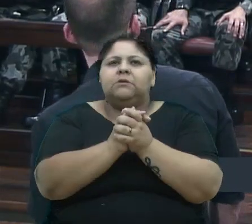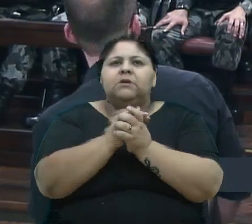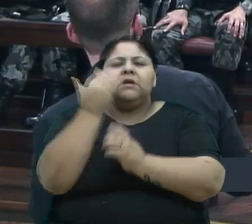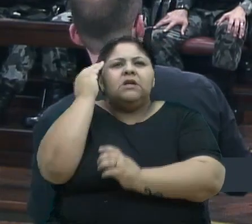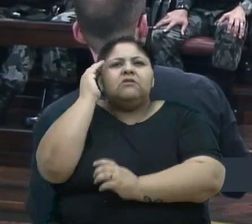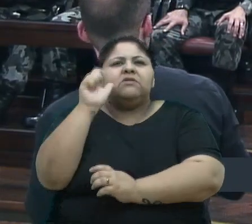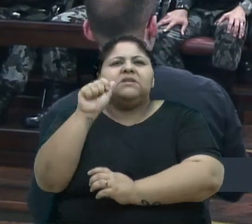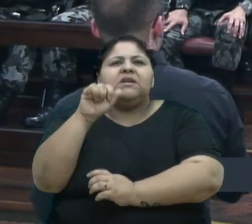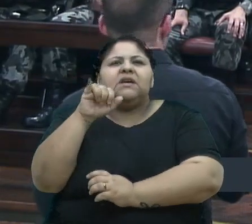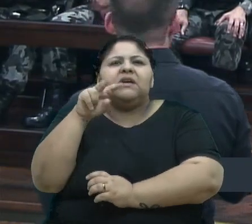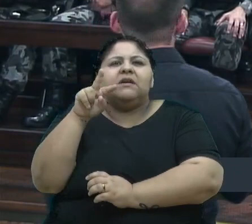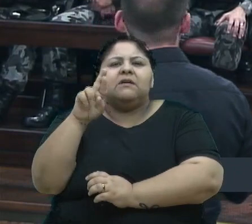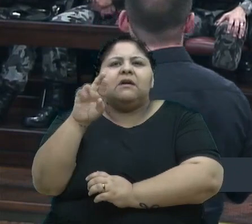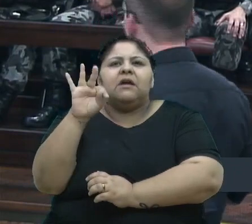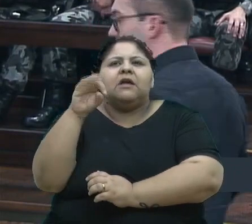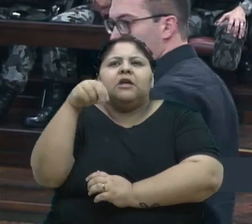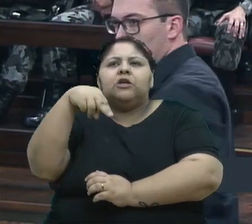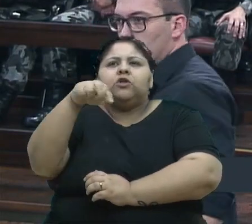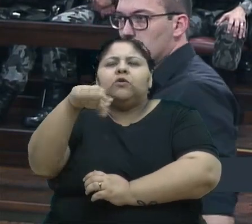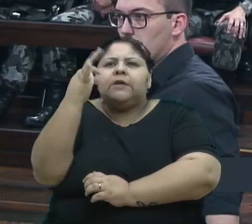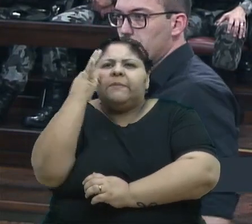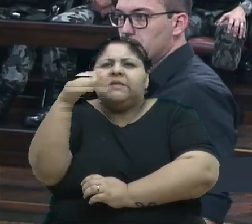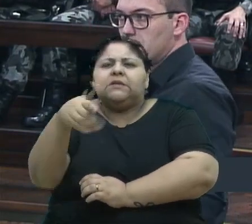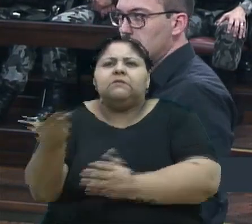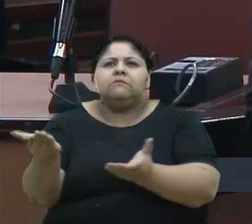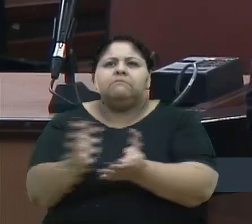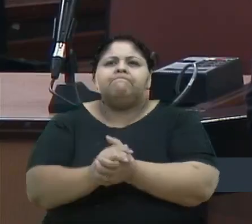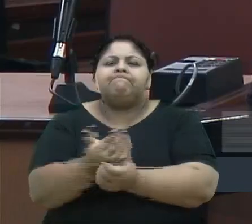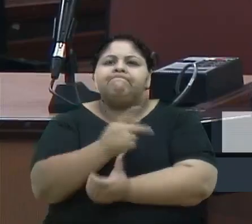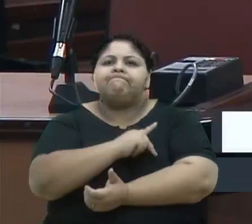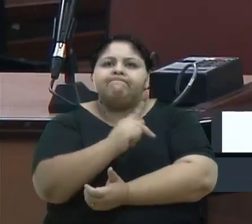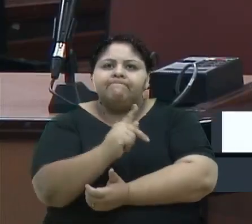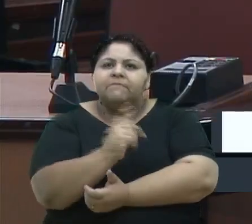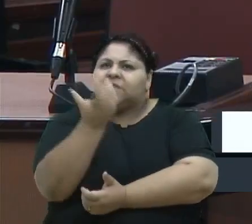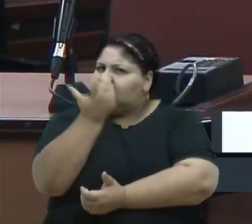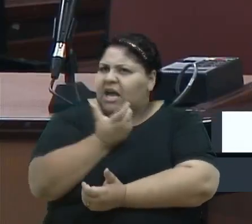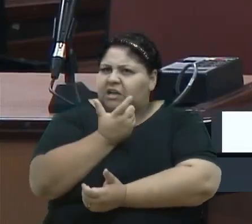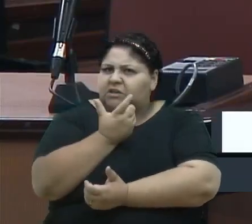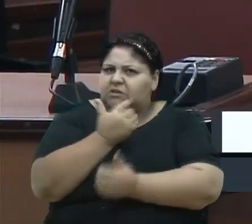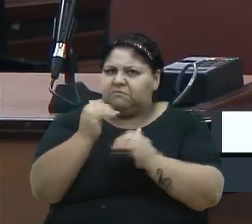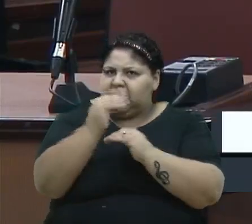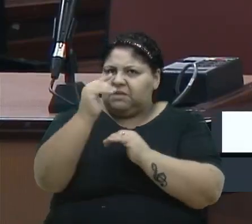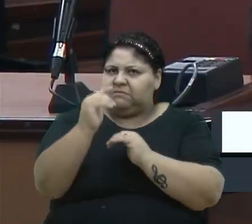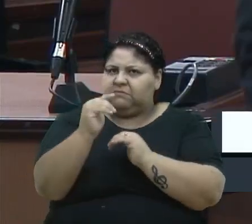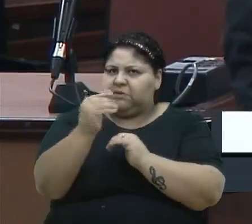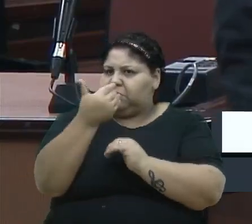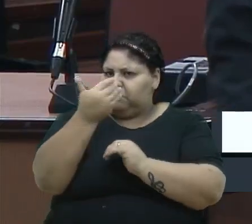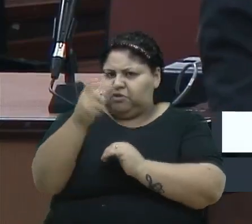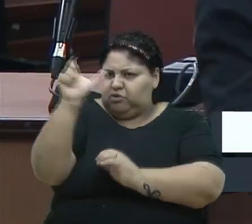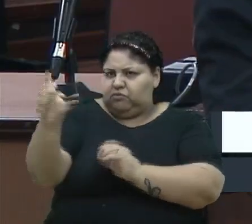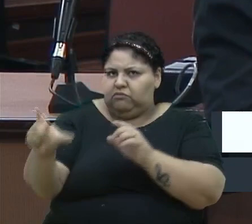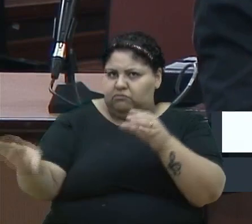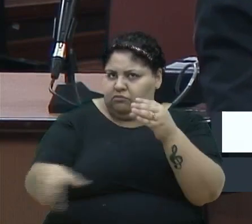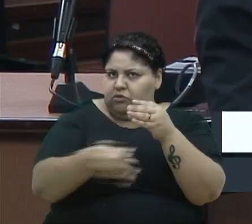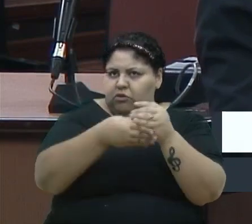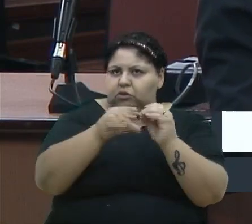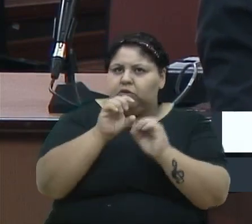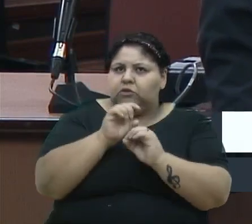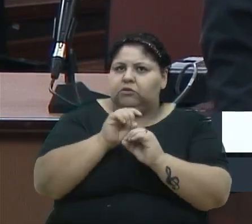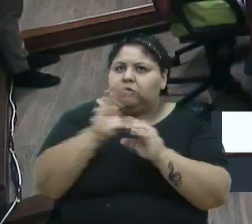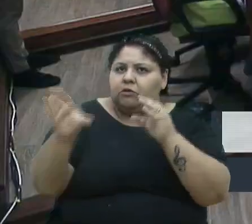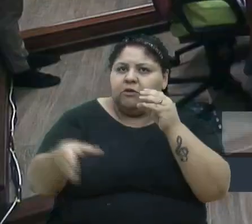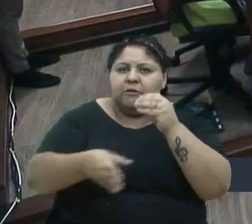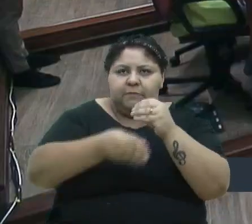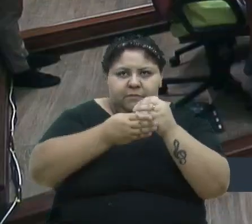mas sintam-se saudados. Senhor presidente, acho que mais ninguém pediu a parte, vereador. Sua parte, vereador